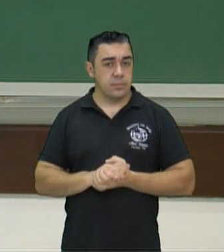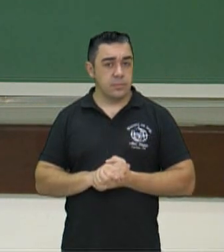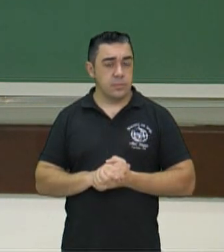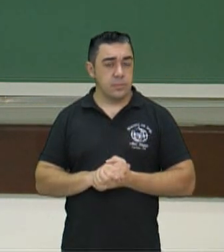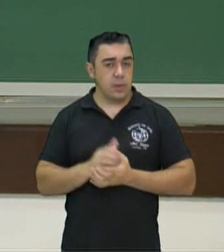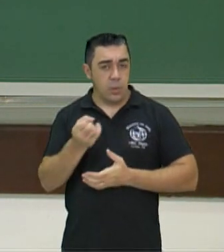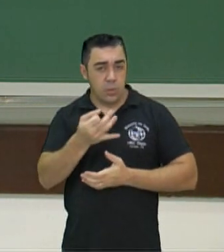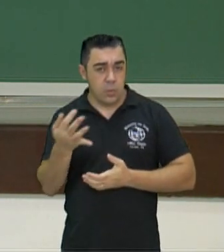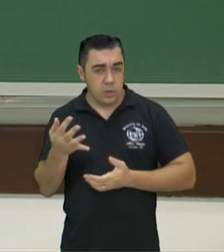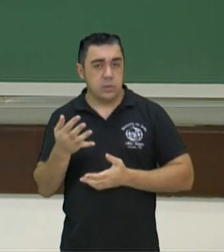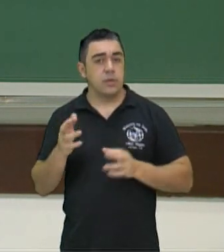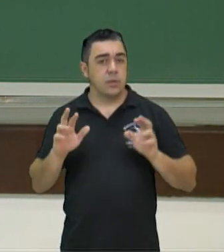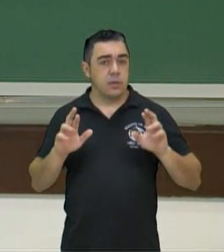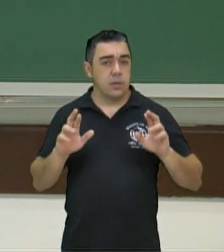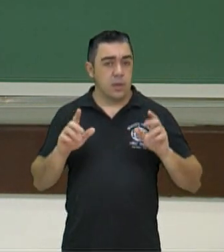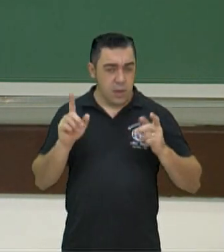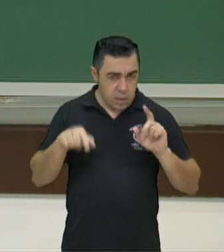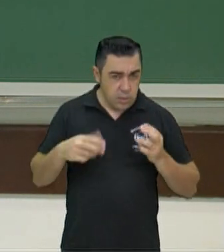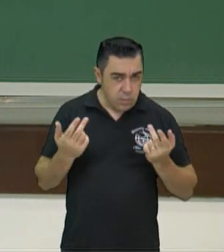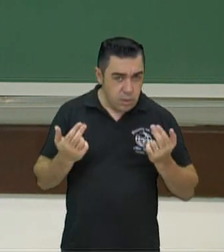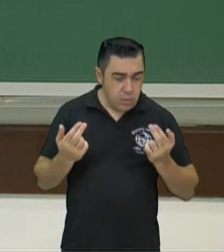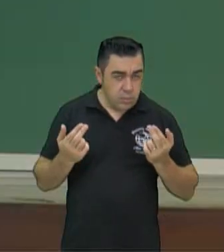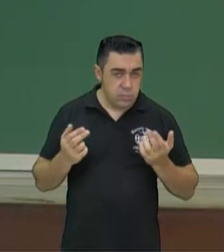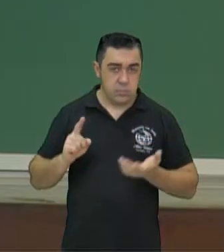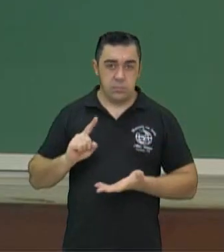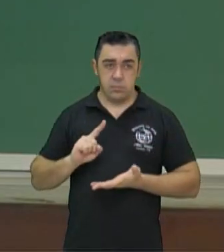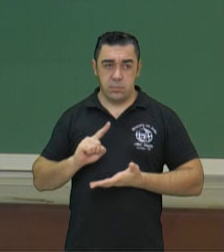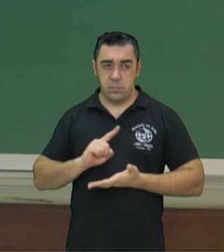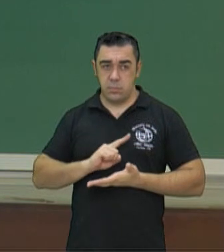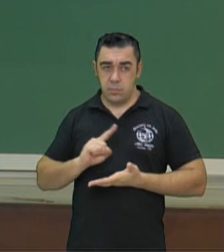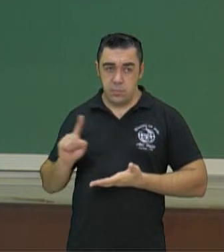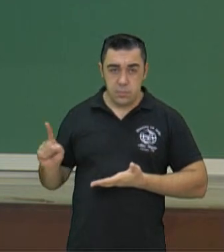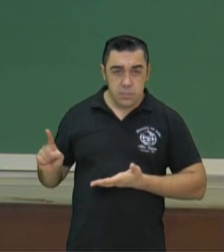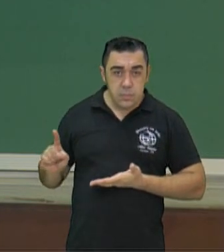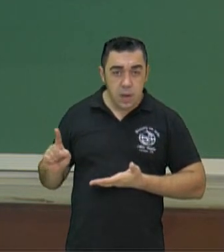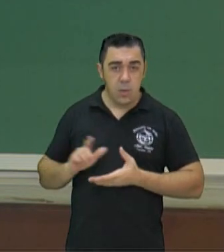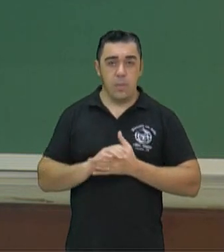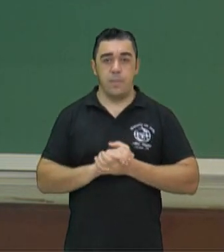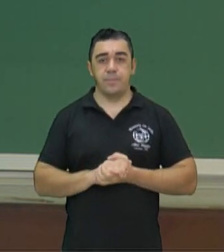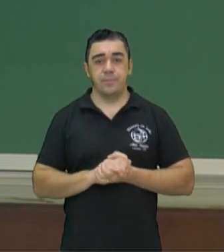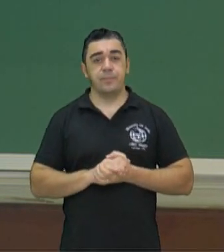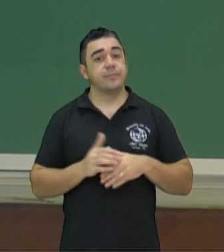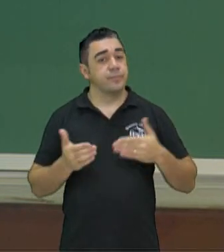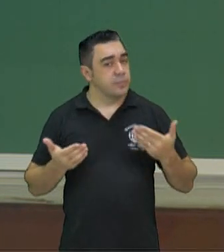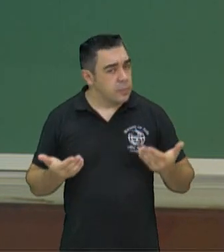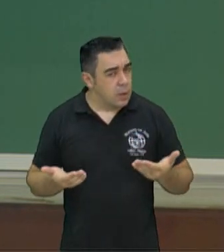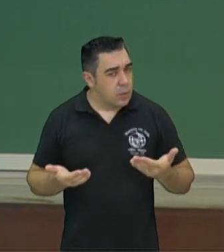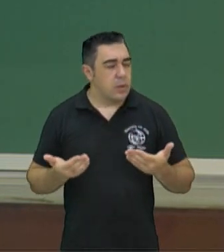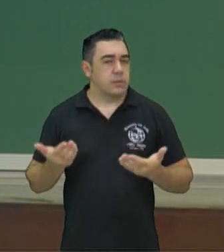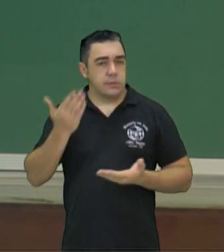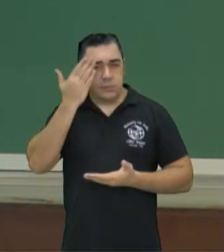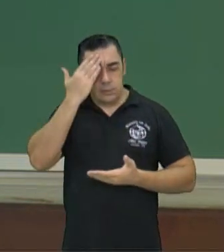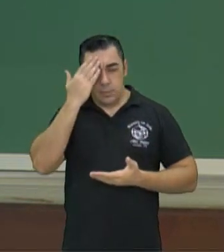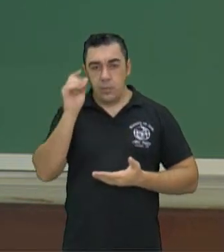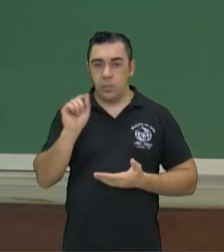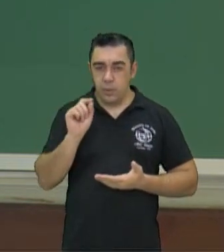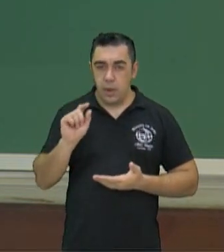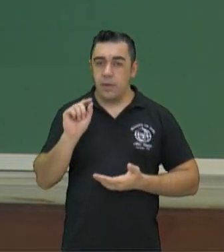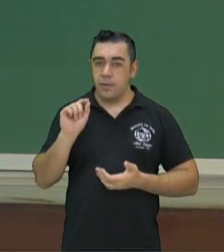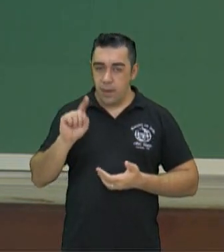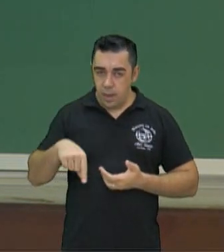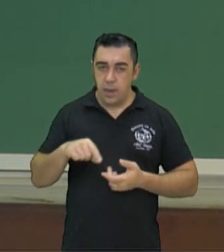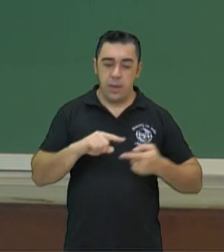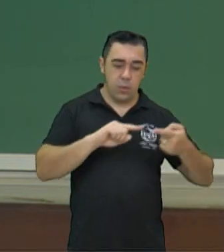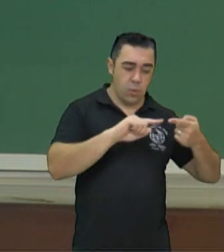O número de objetos é igual ao número de posições? A resposta é não. Então, a gente sabe que a gente vai resolver